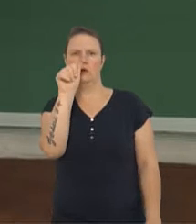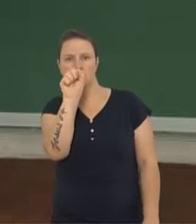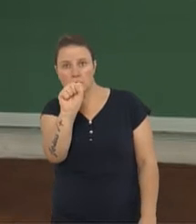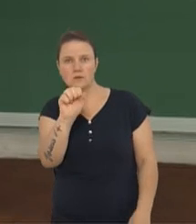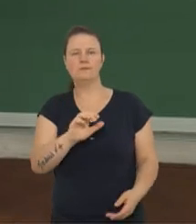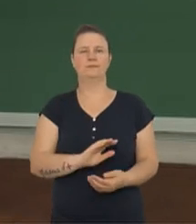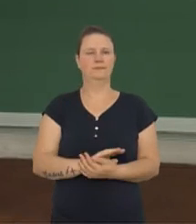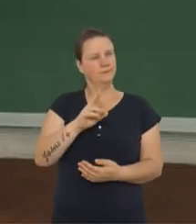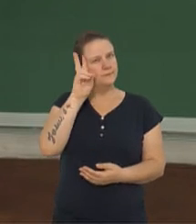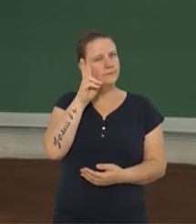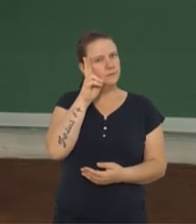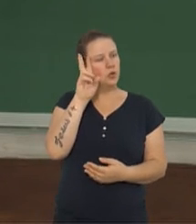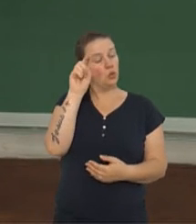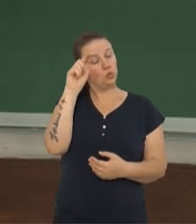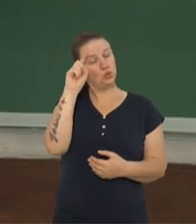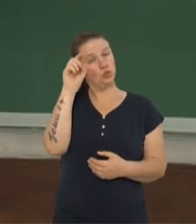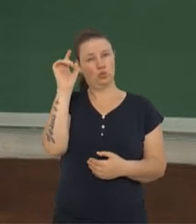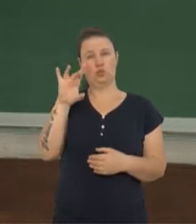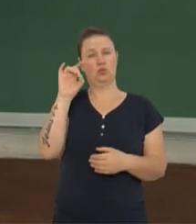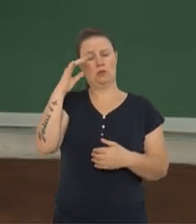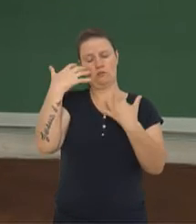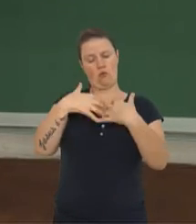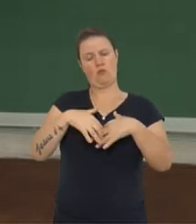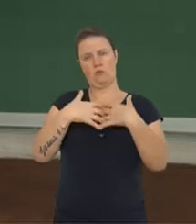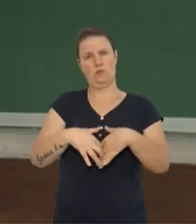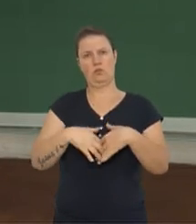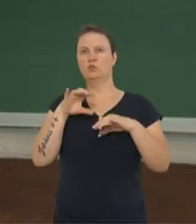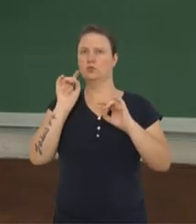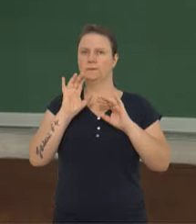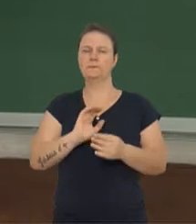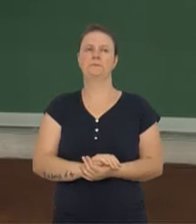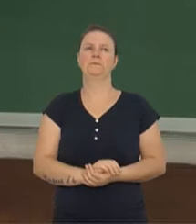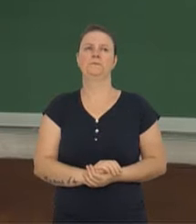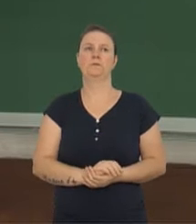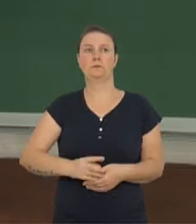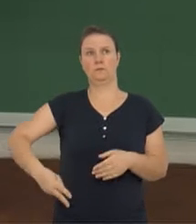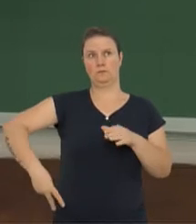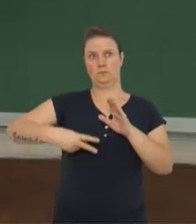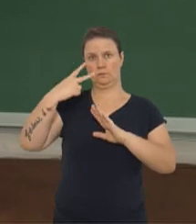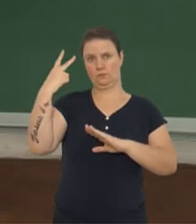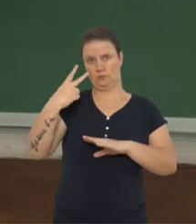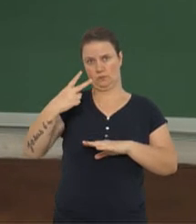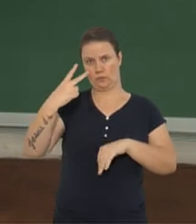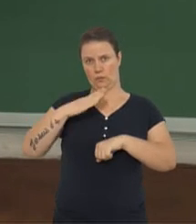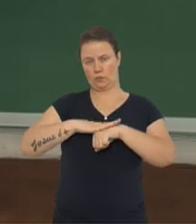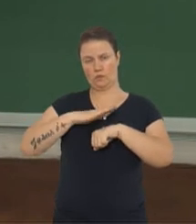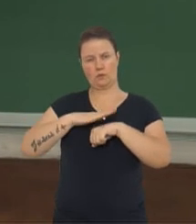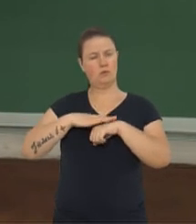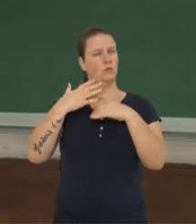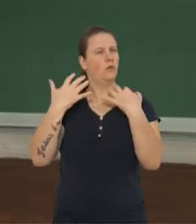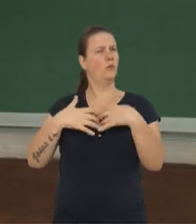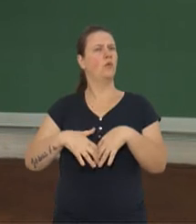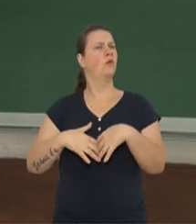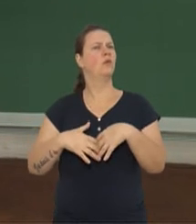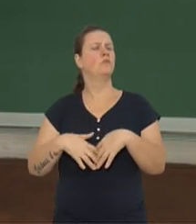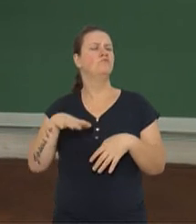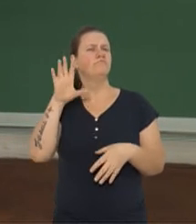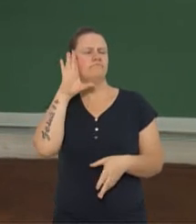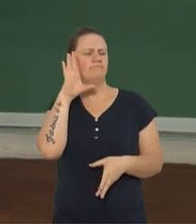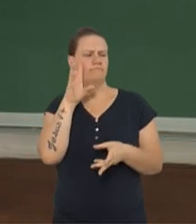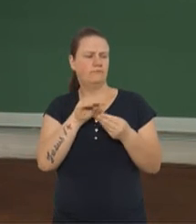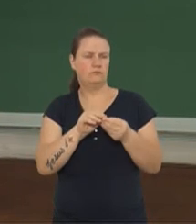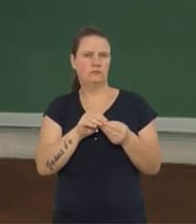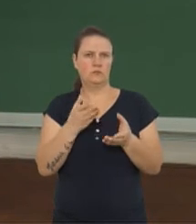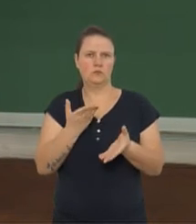uma reflexão. Então, vamos aqui, ó. A nossa segunda reflexão para a gente costurar um pouquinho melhor essa nossa conversa na